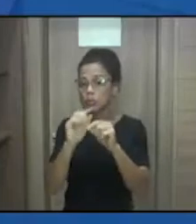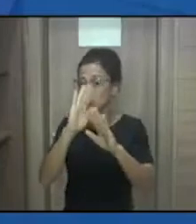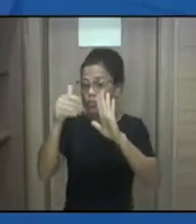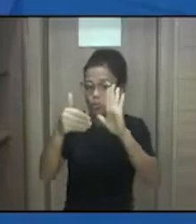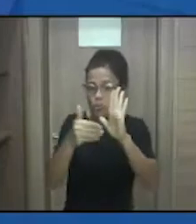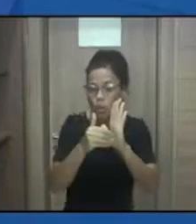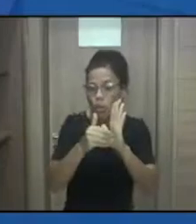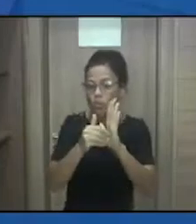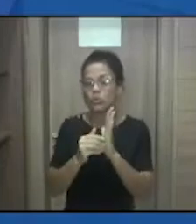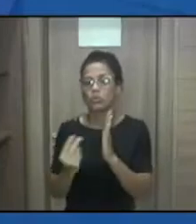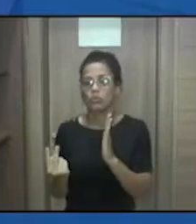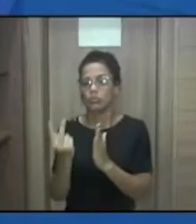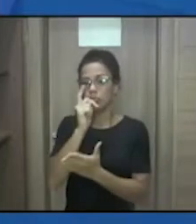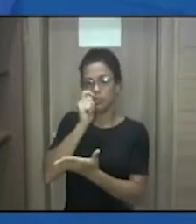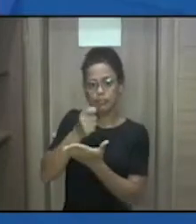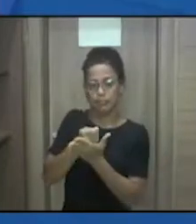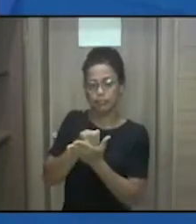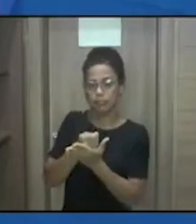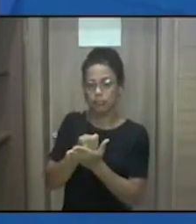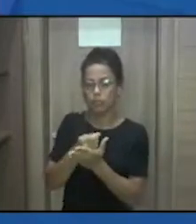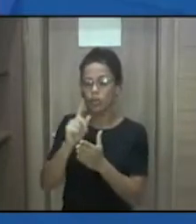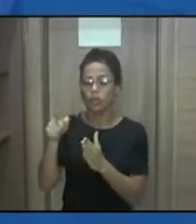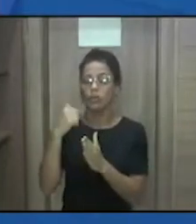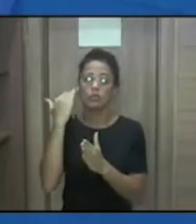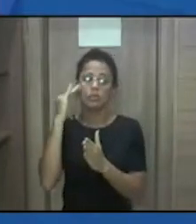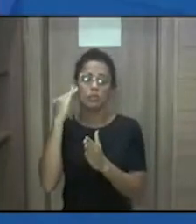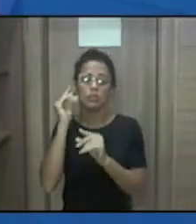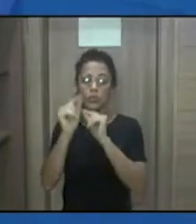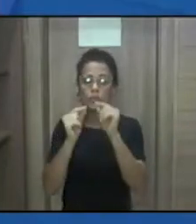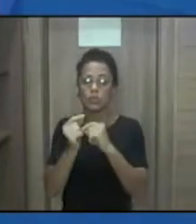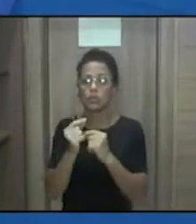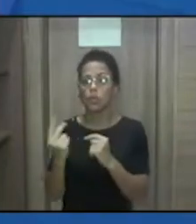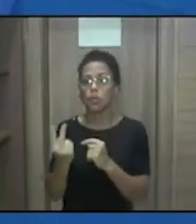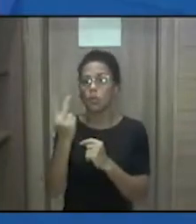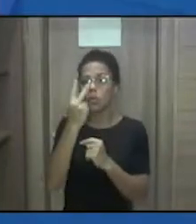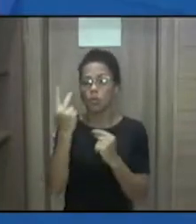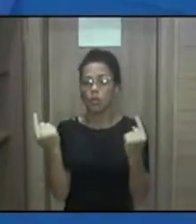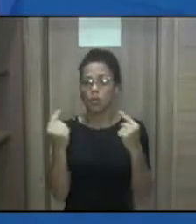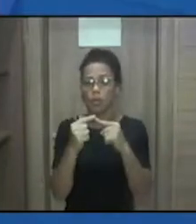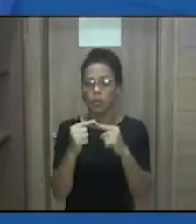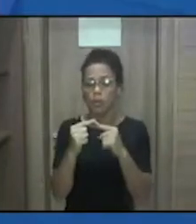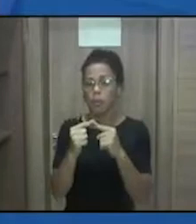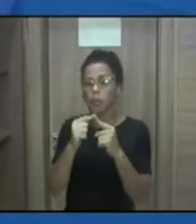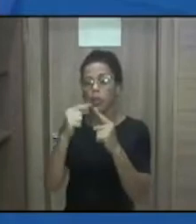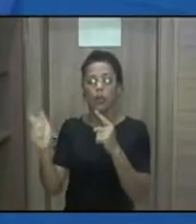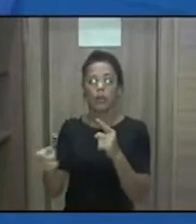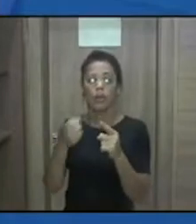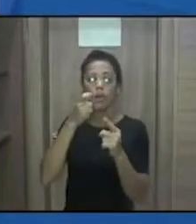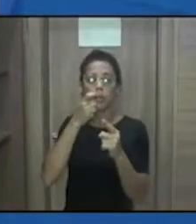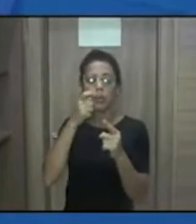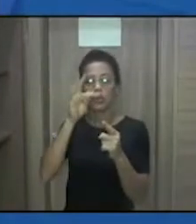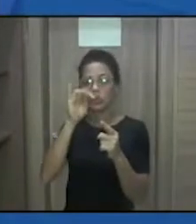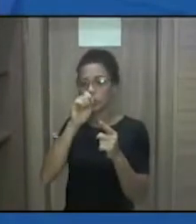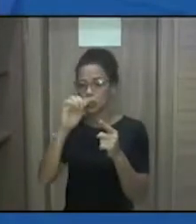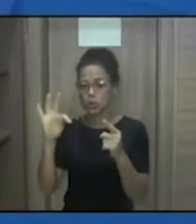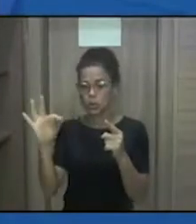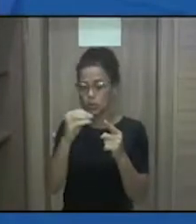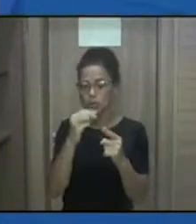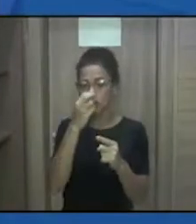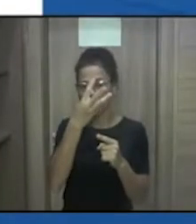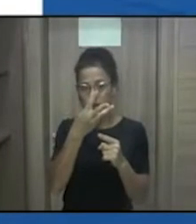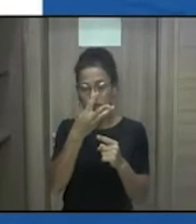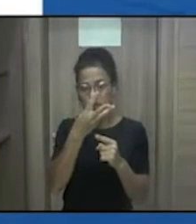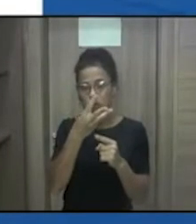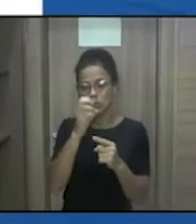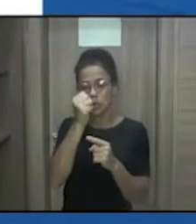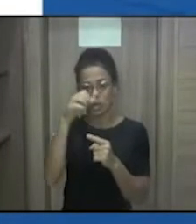os valores. Então, considerando o exposto, o valor estimado para a prótese total foi de R$